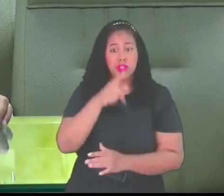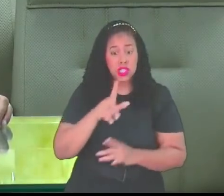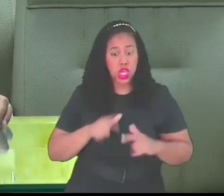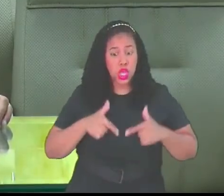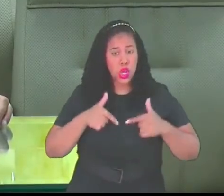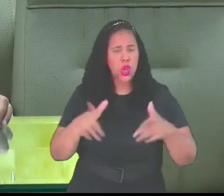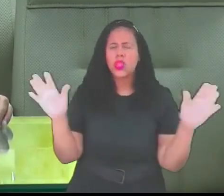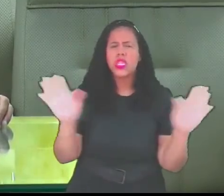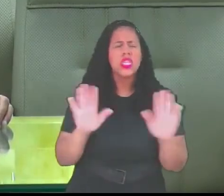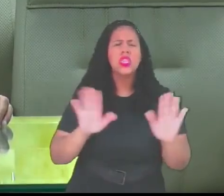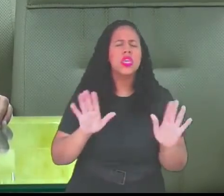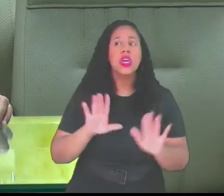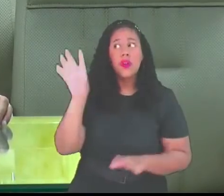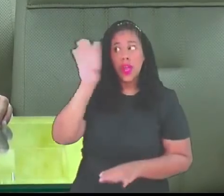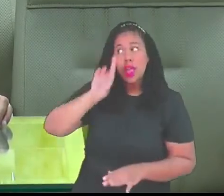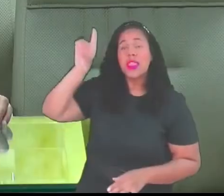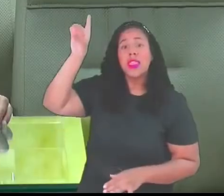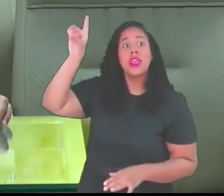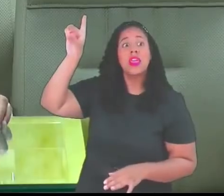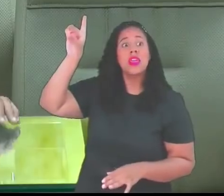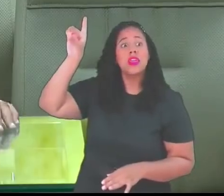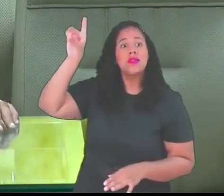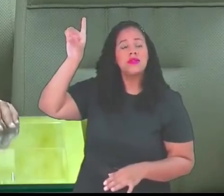peleja, é Deus.